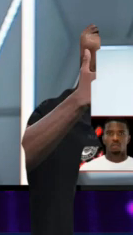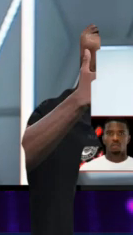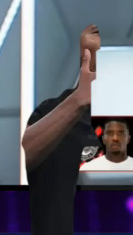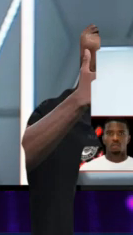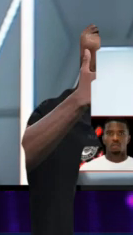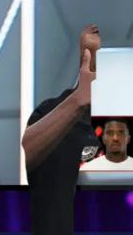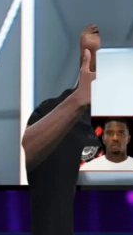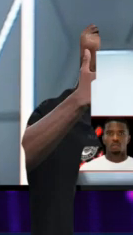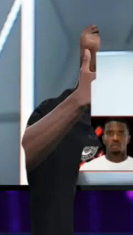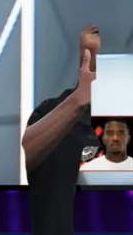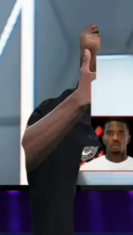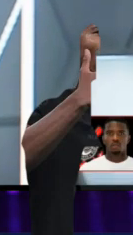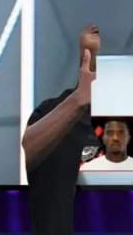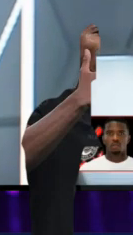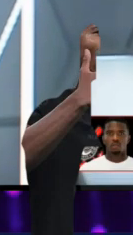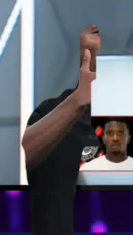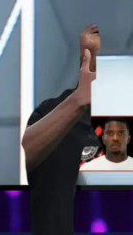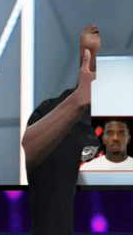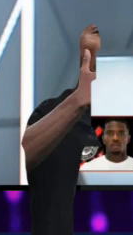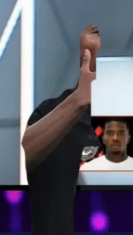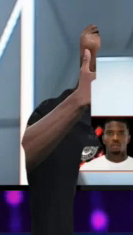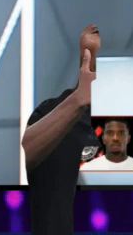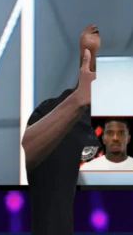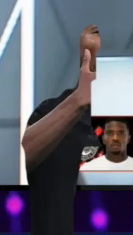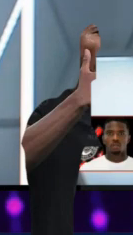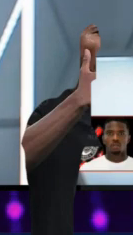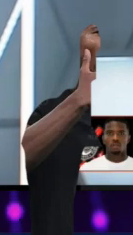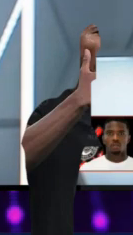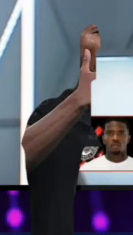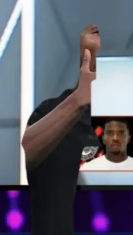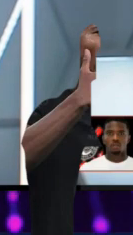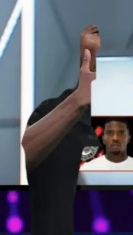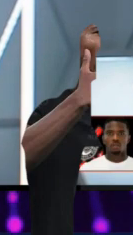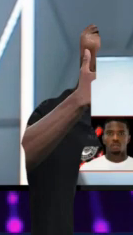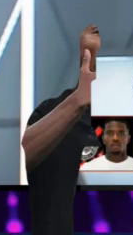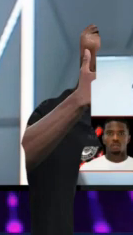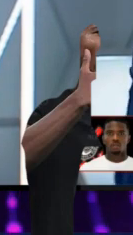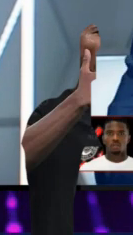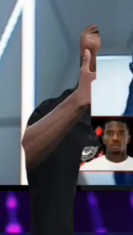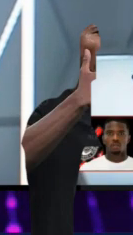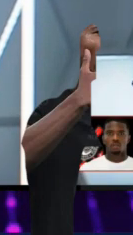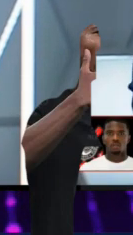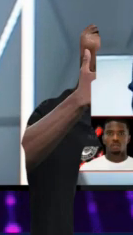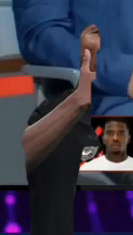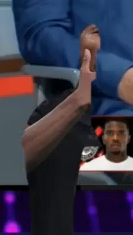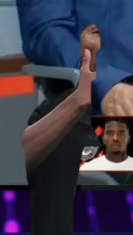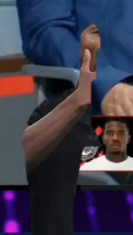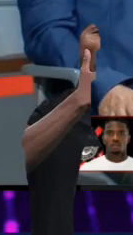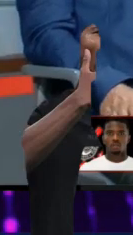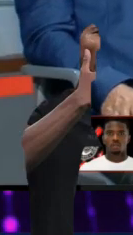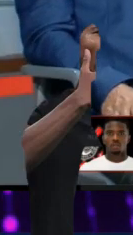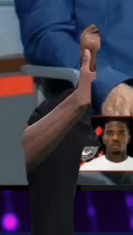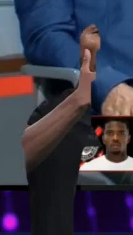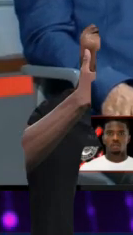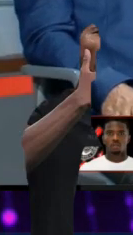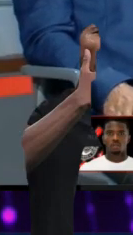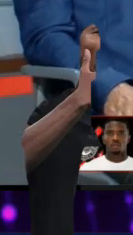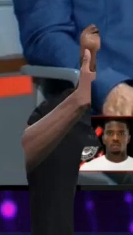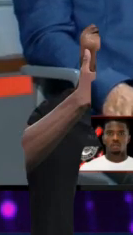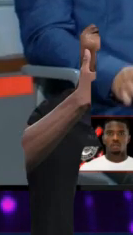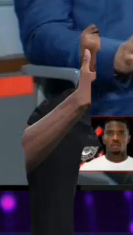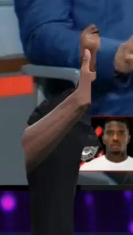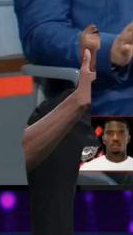perseguição ao garoto. Uhum. Porque tem uns caras que guardam. Ah, me xingou? Deixa comigo. Quando jogar mal, eu vou também...